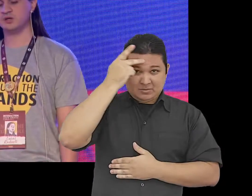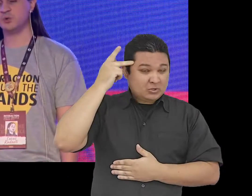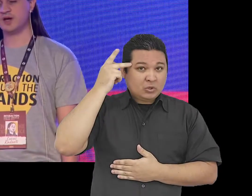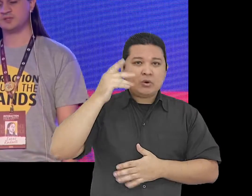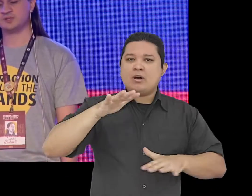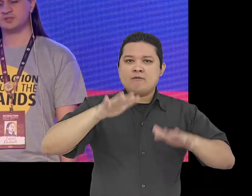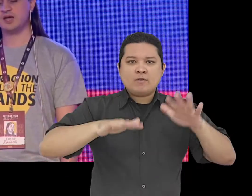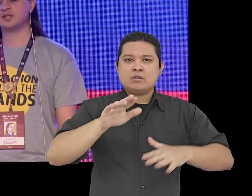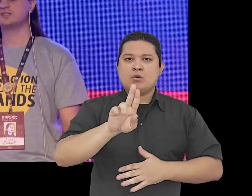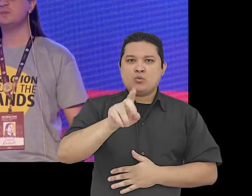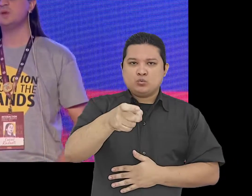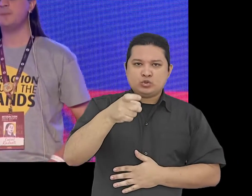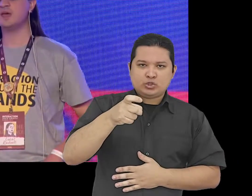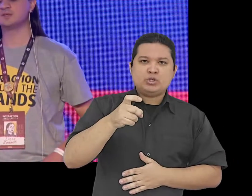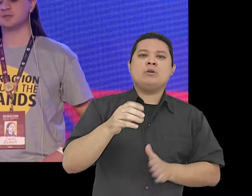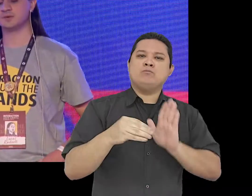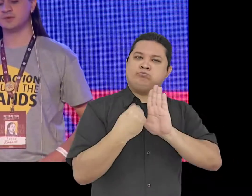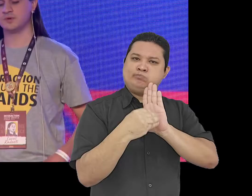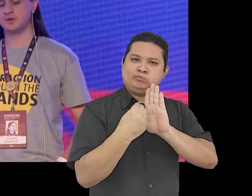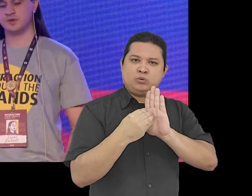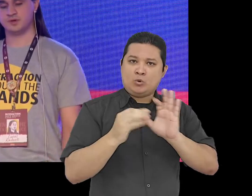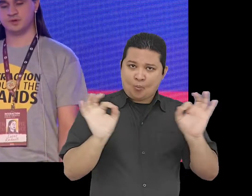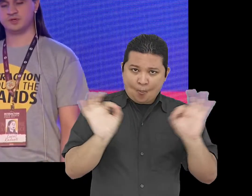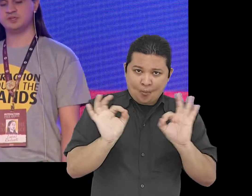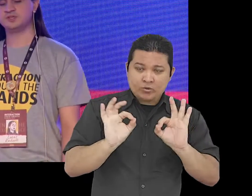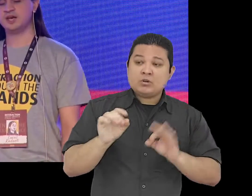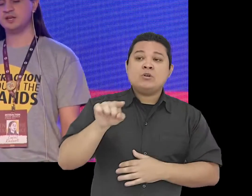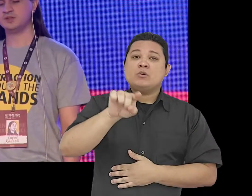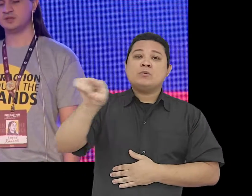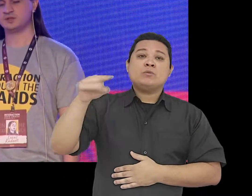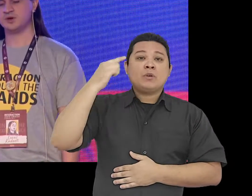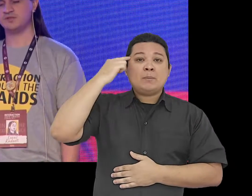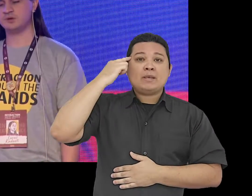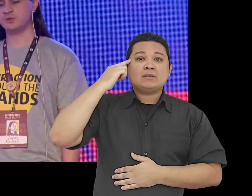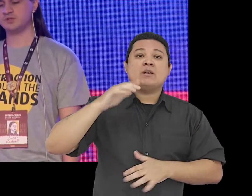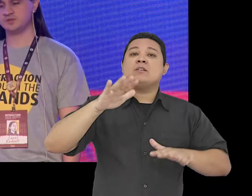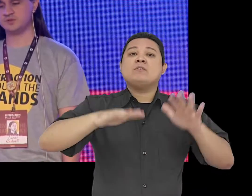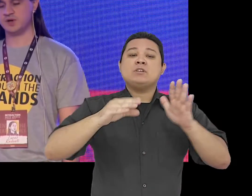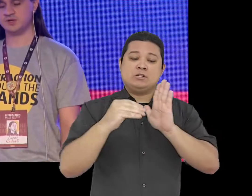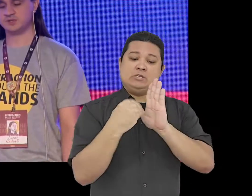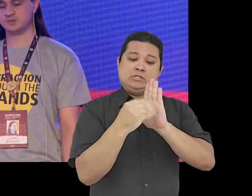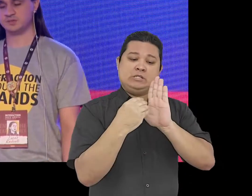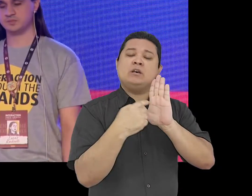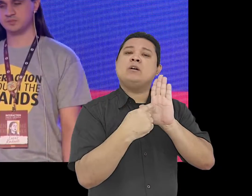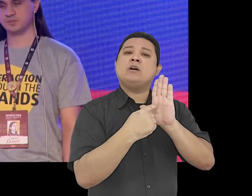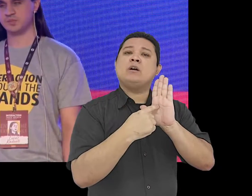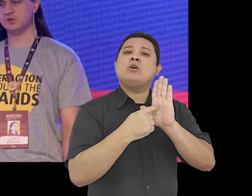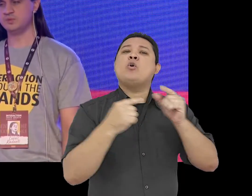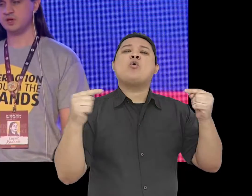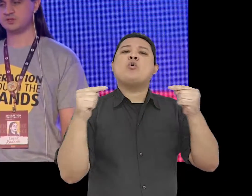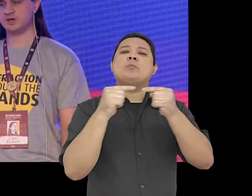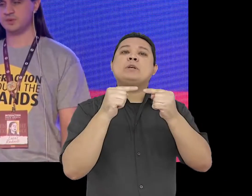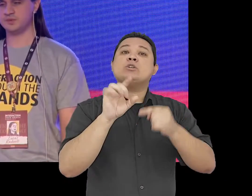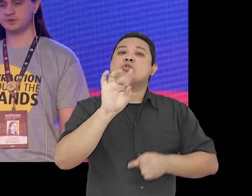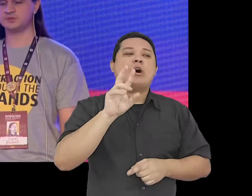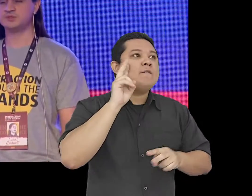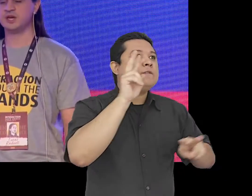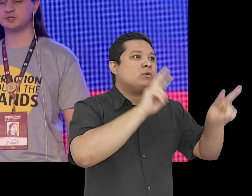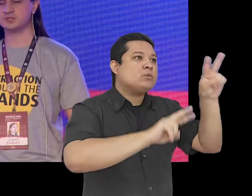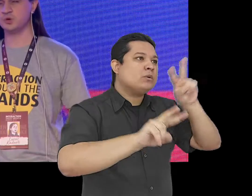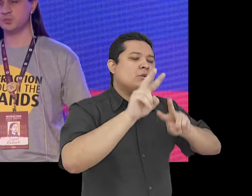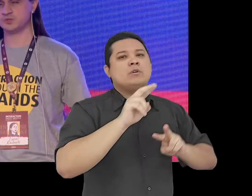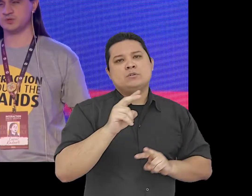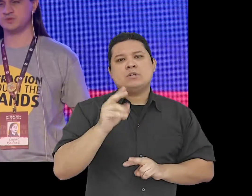ligadas a UX e design, elas sempre pensam que design tem só a ver com coisas visuais. E assim,